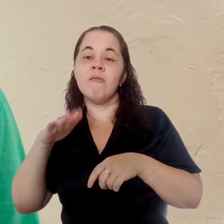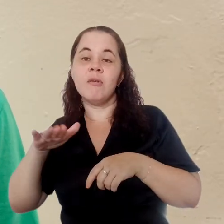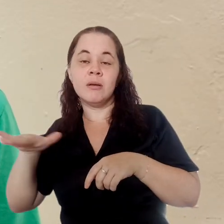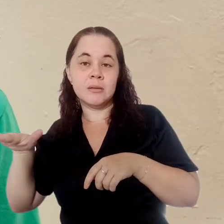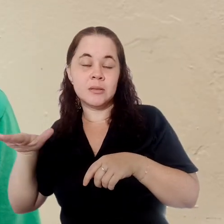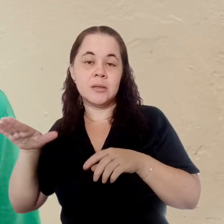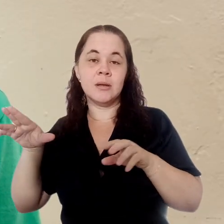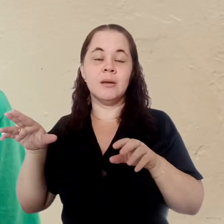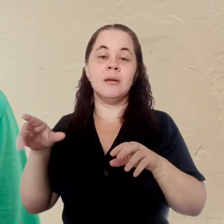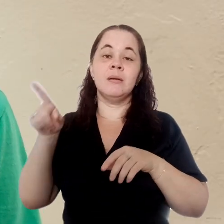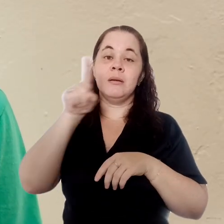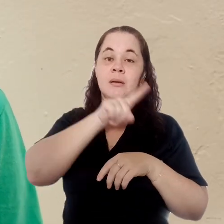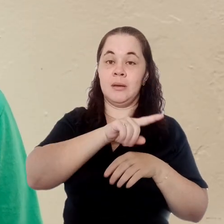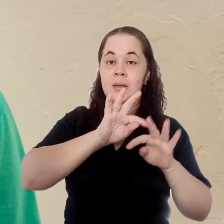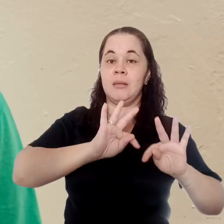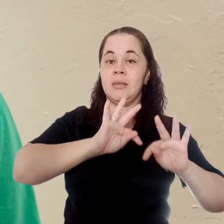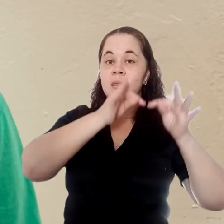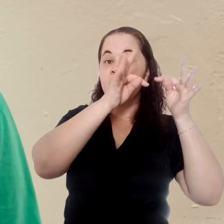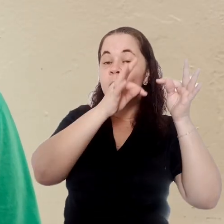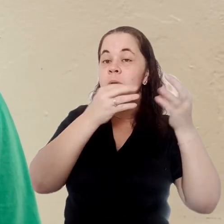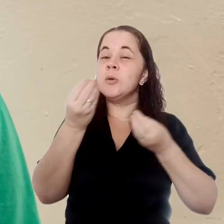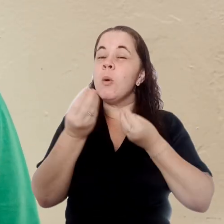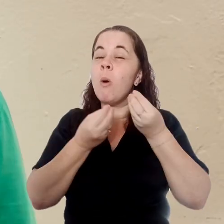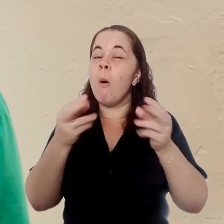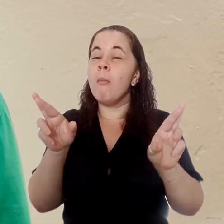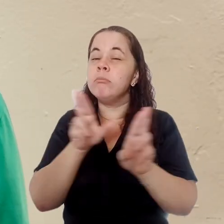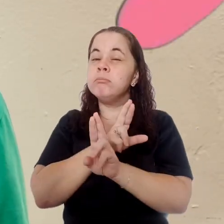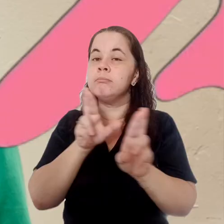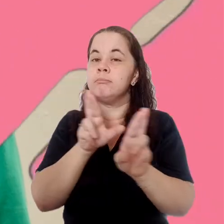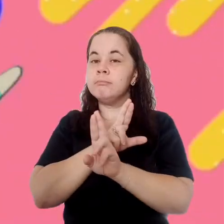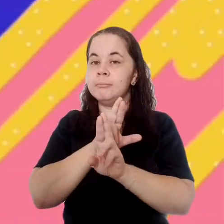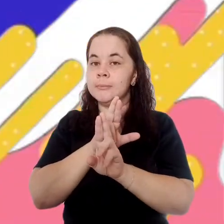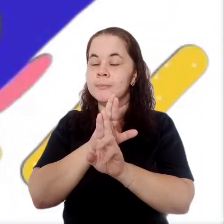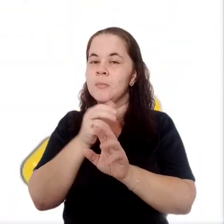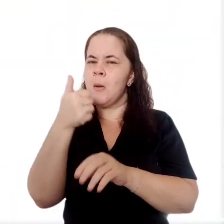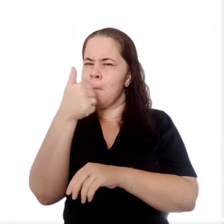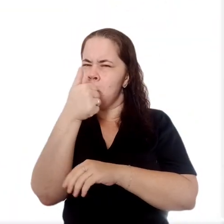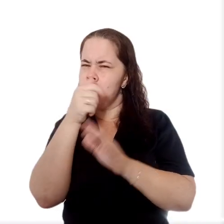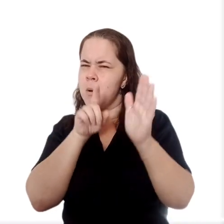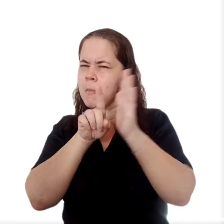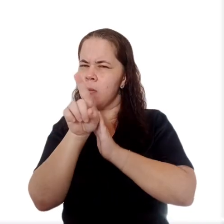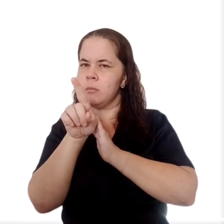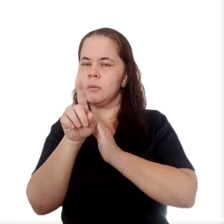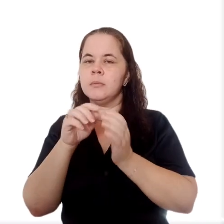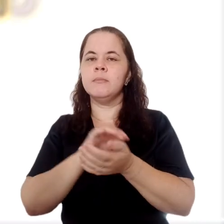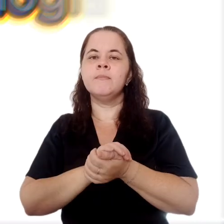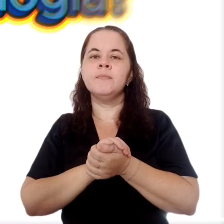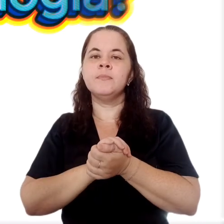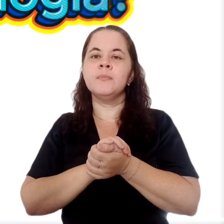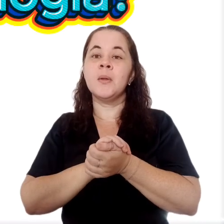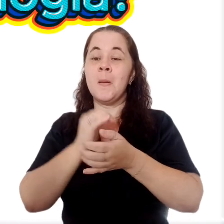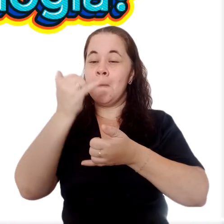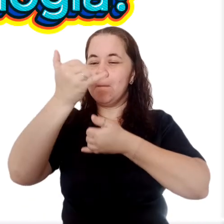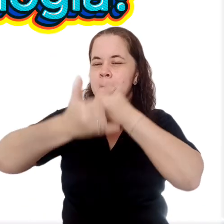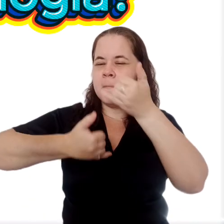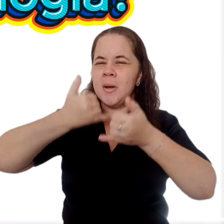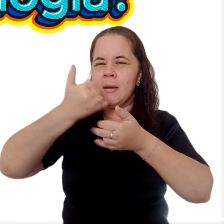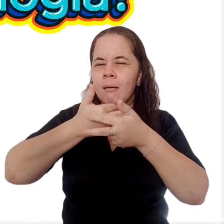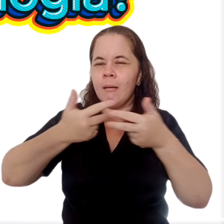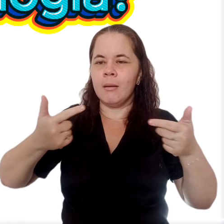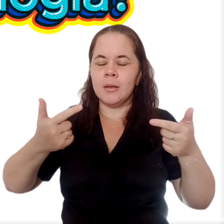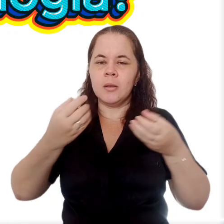está relacionado. E a pergunta para a gente começar é a seguinte: como que as brincadeiras se moldaram